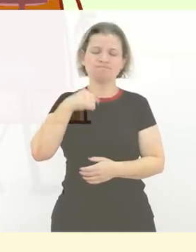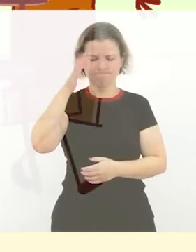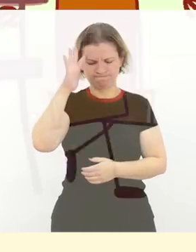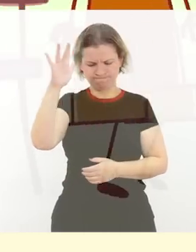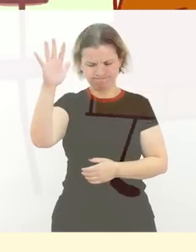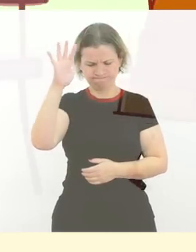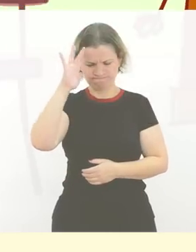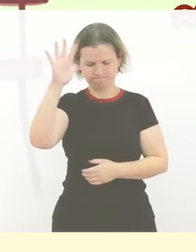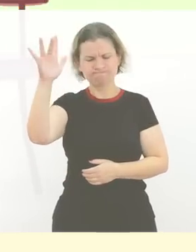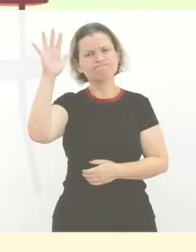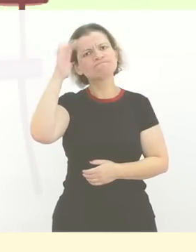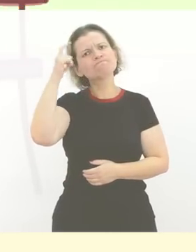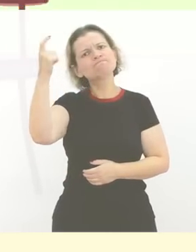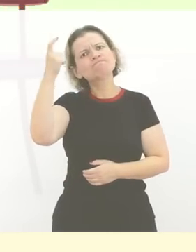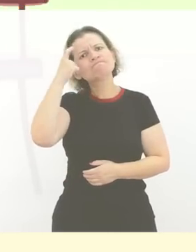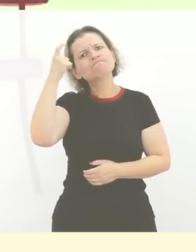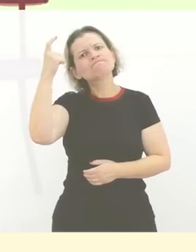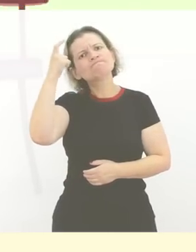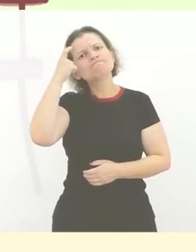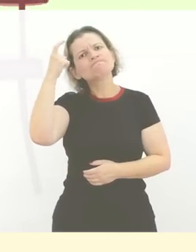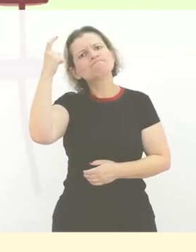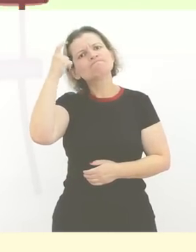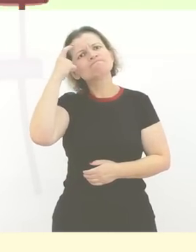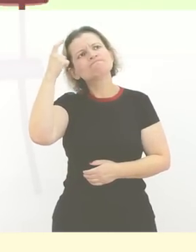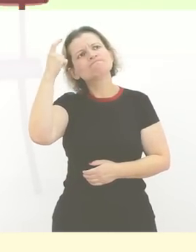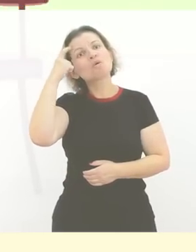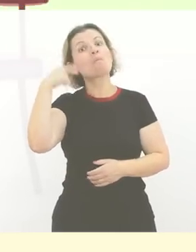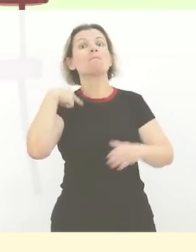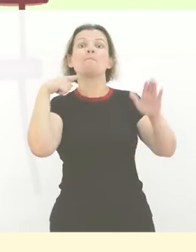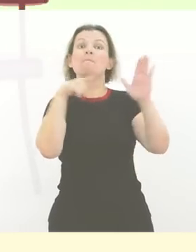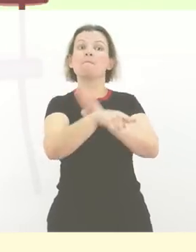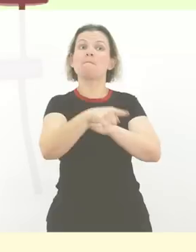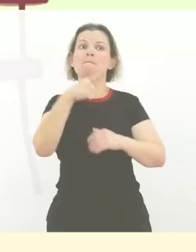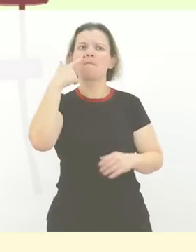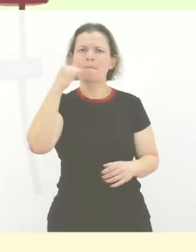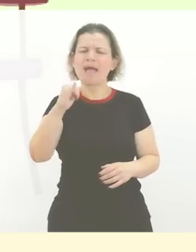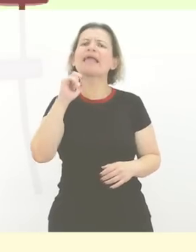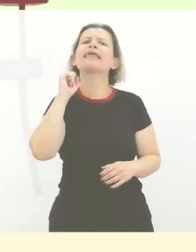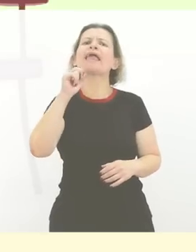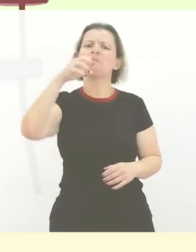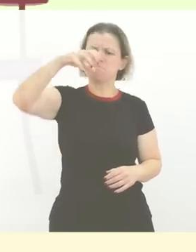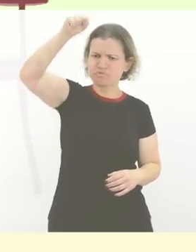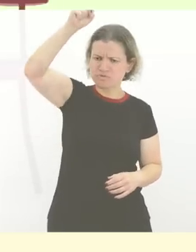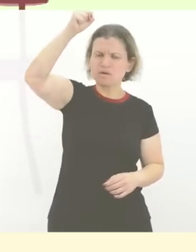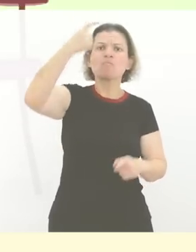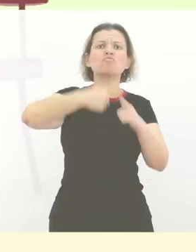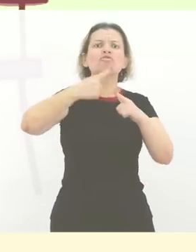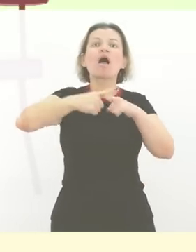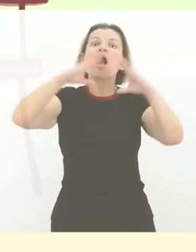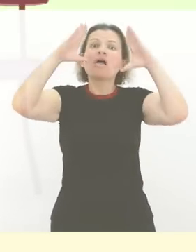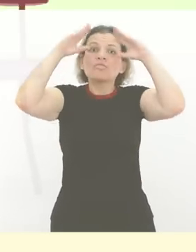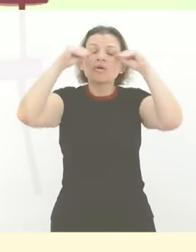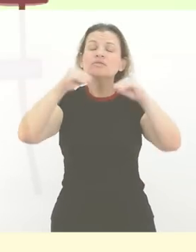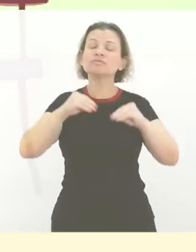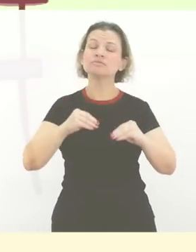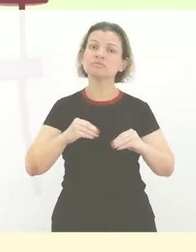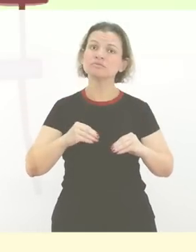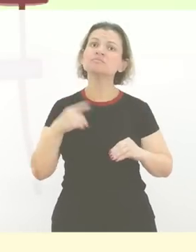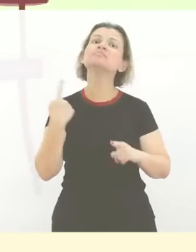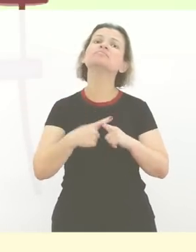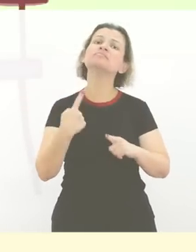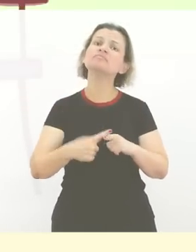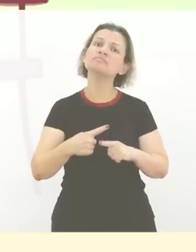Aí eu fiquei pensando, pensando e perguntei pro papai quem é que apaga o dia pra ficar de